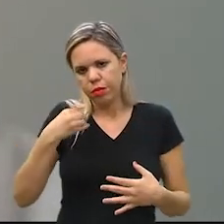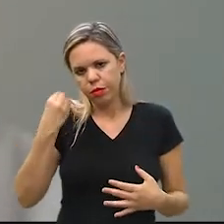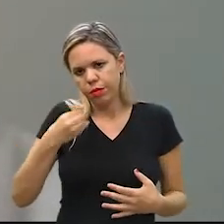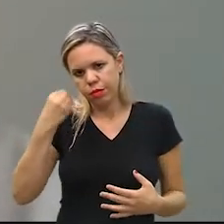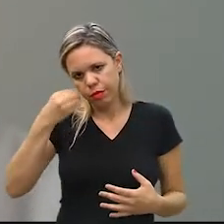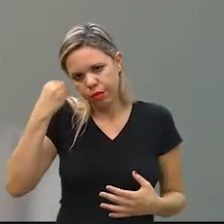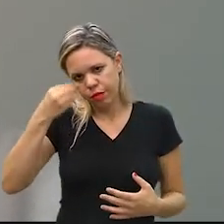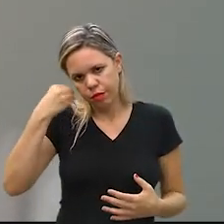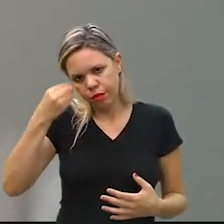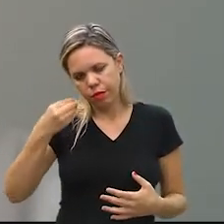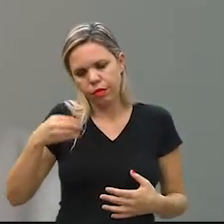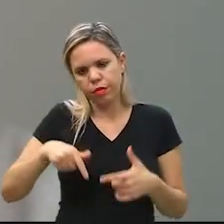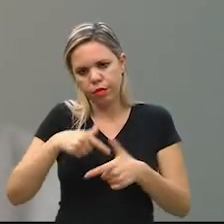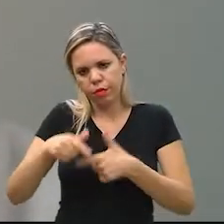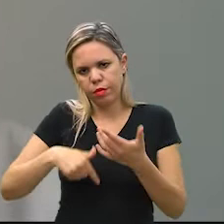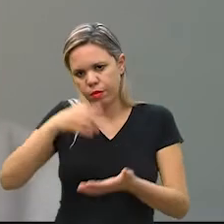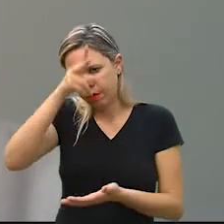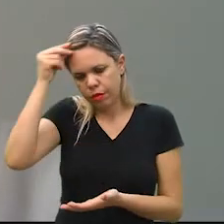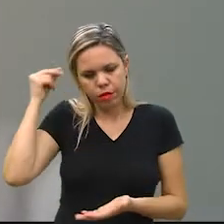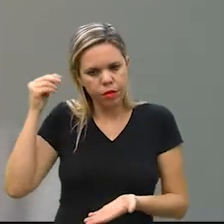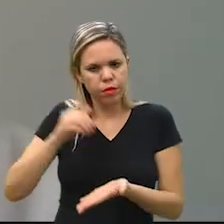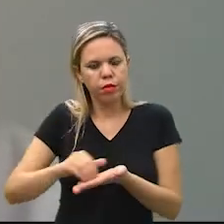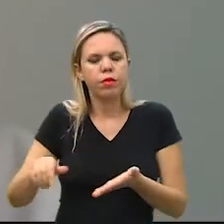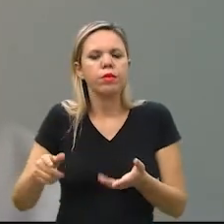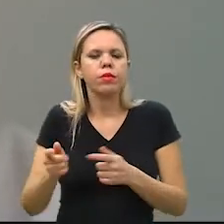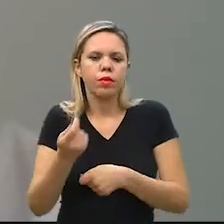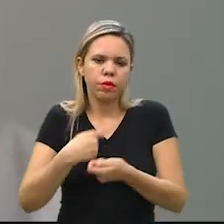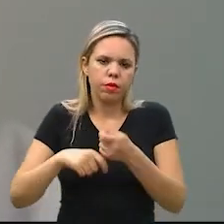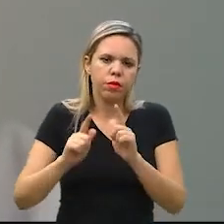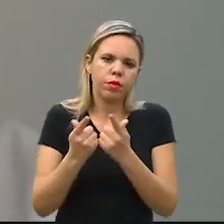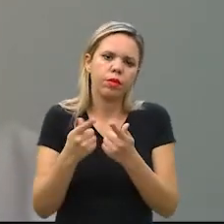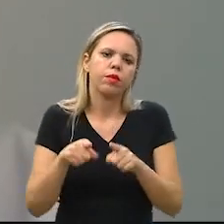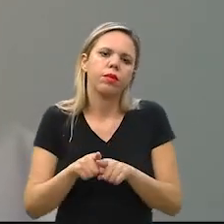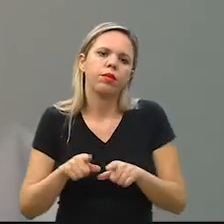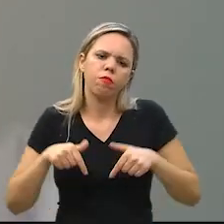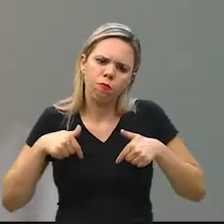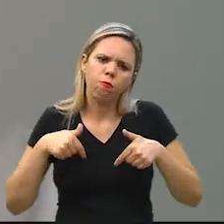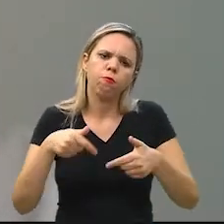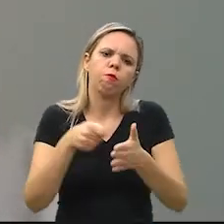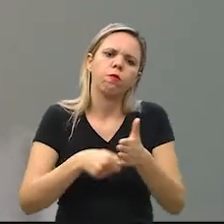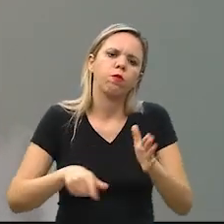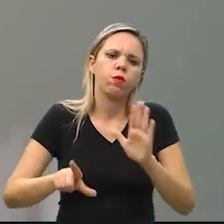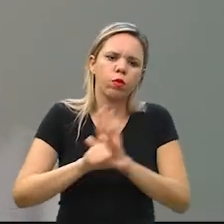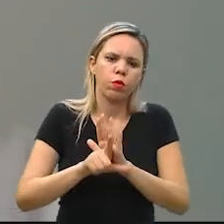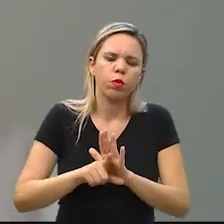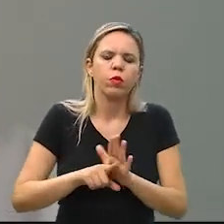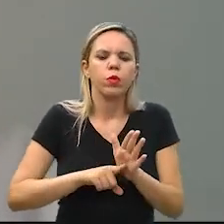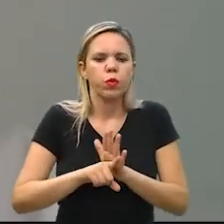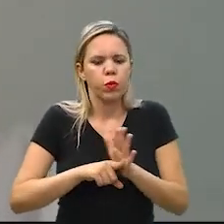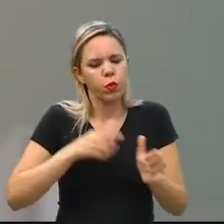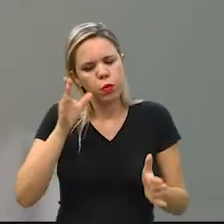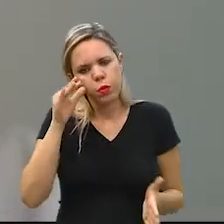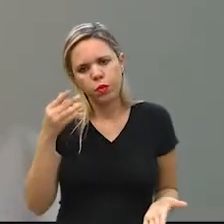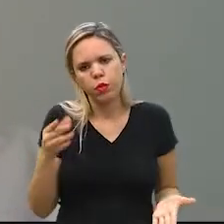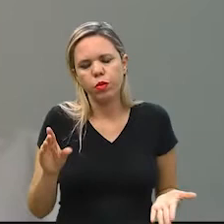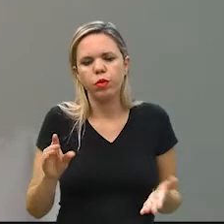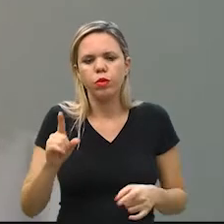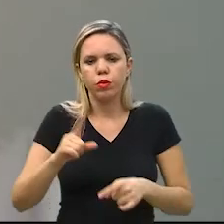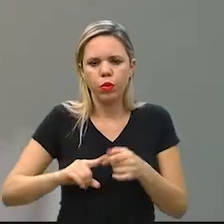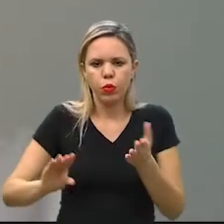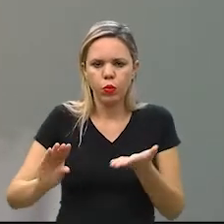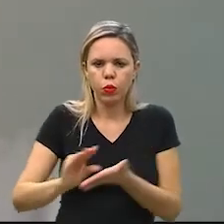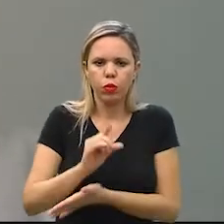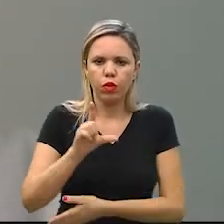Poder Executivo, experiência de gestão, vamos estar nos debruçando sobre as leis, tanto as peças orçamentárias